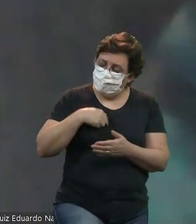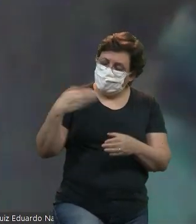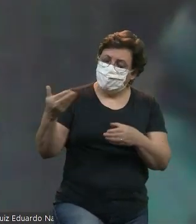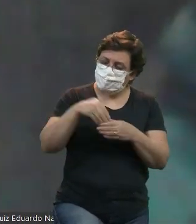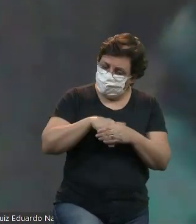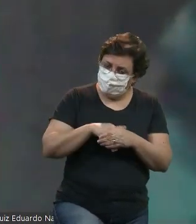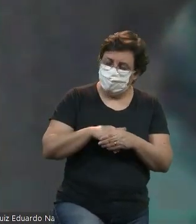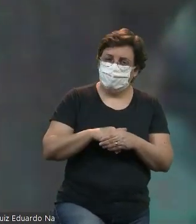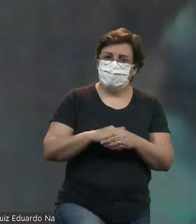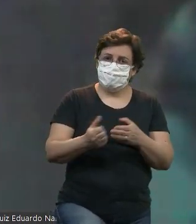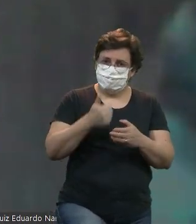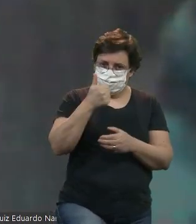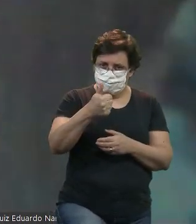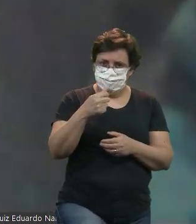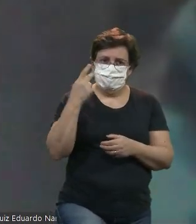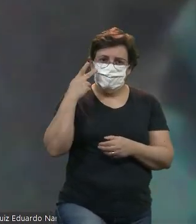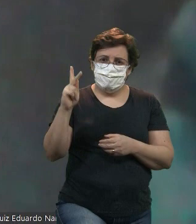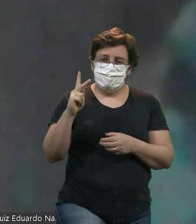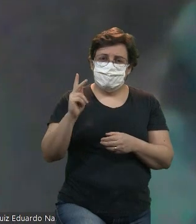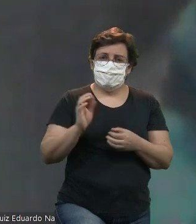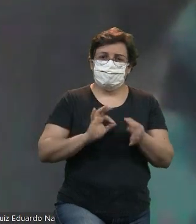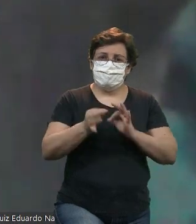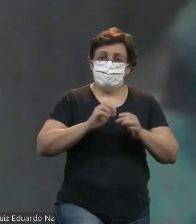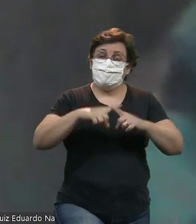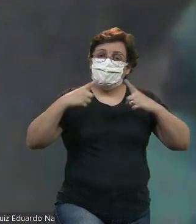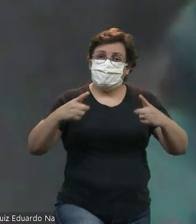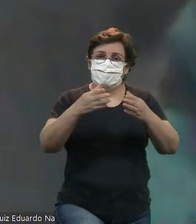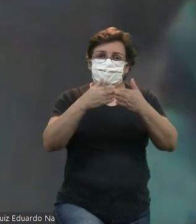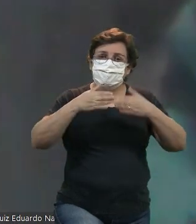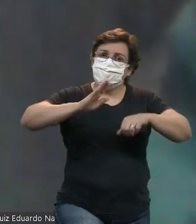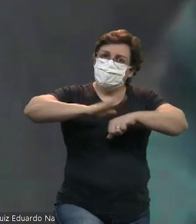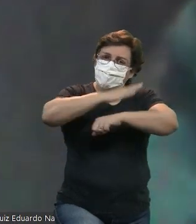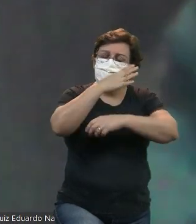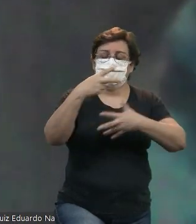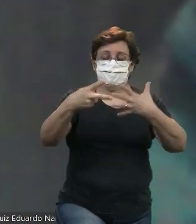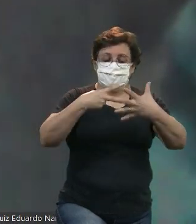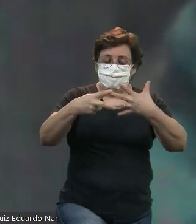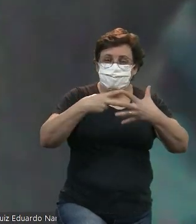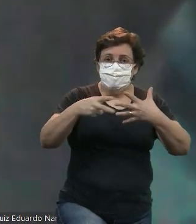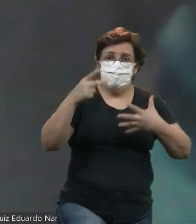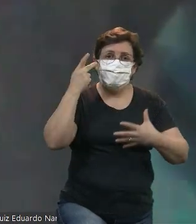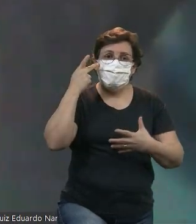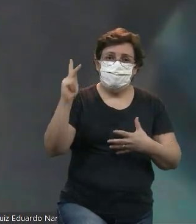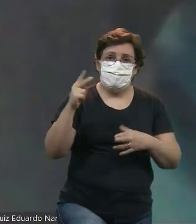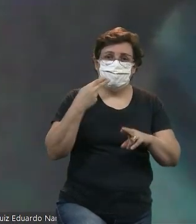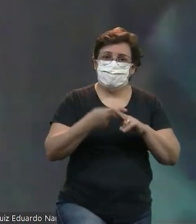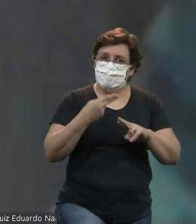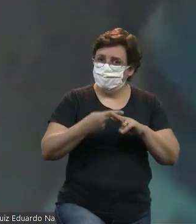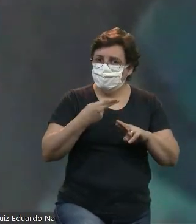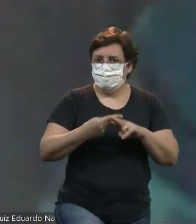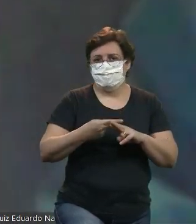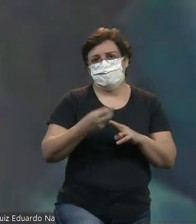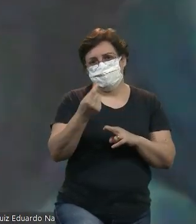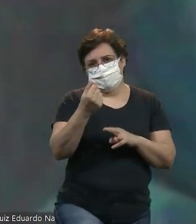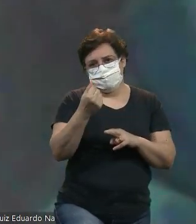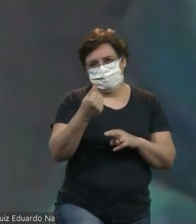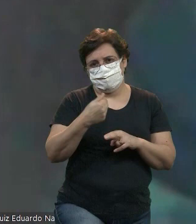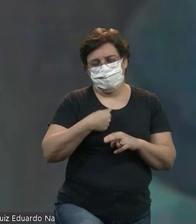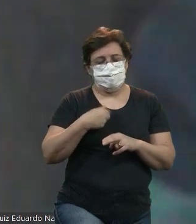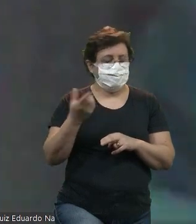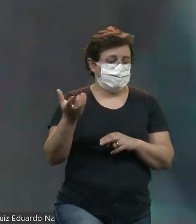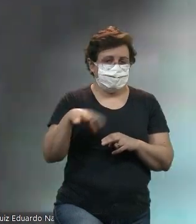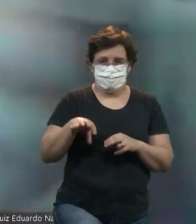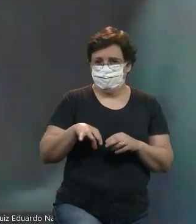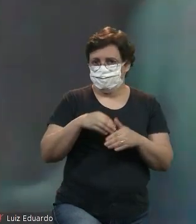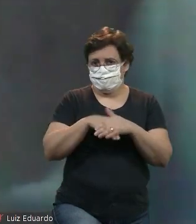projeto, mas peço mais transparência na utilização dos recursos. Eu não quero a reserva do meu tempo. Muito obrigado, senhor